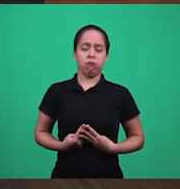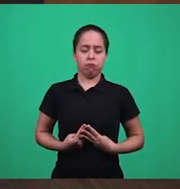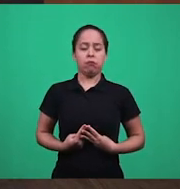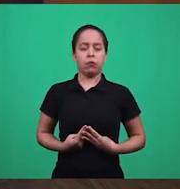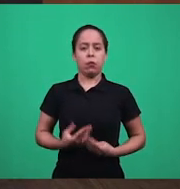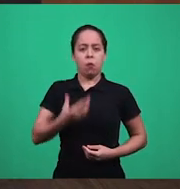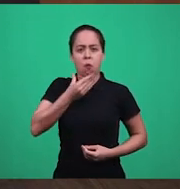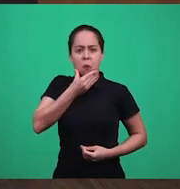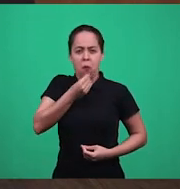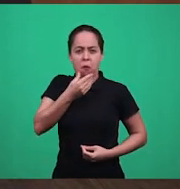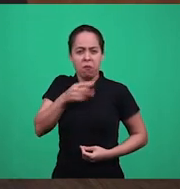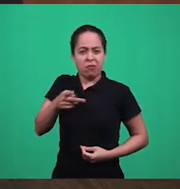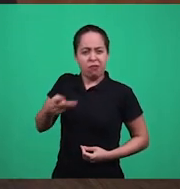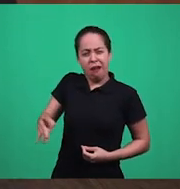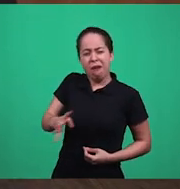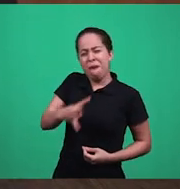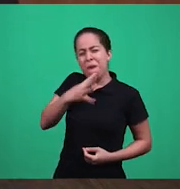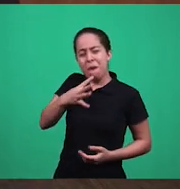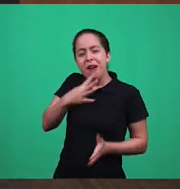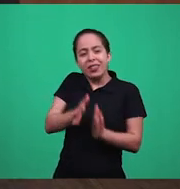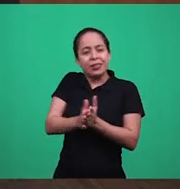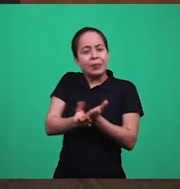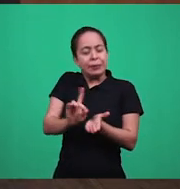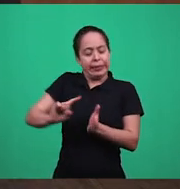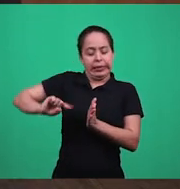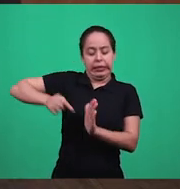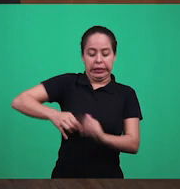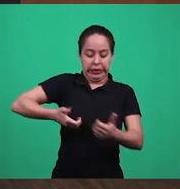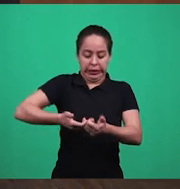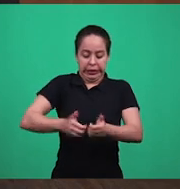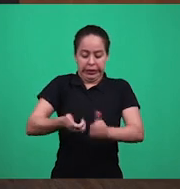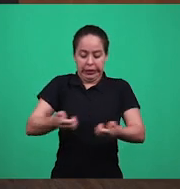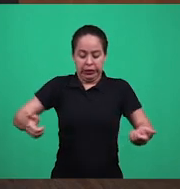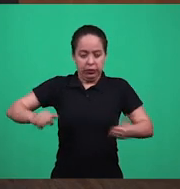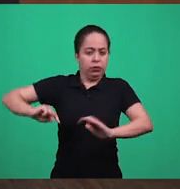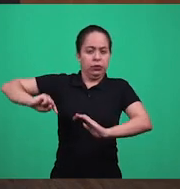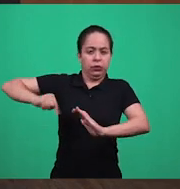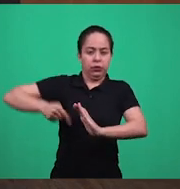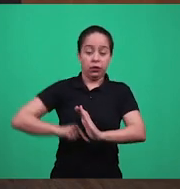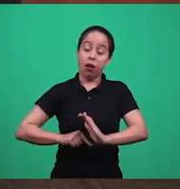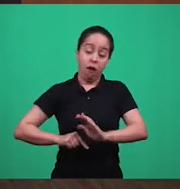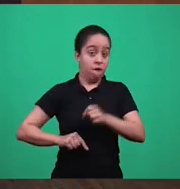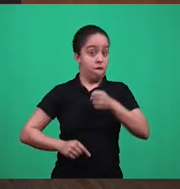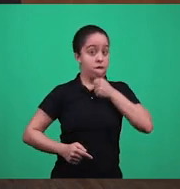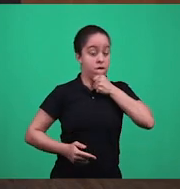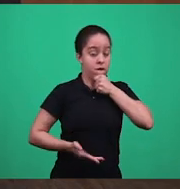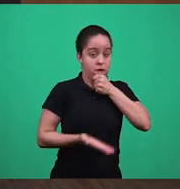judeus, profundo conhecedor das Escrituras, isto é, o Velho